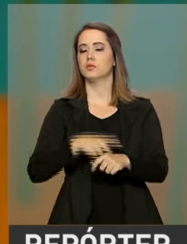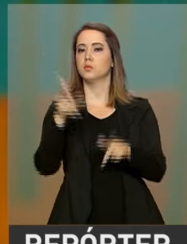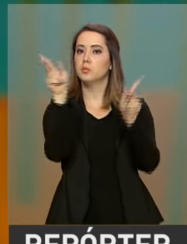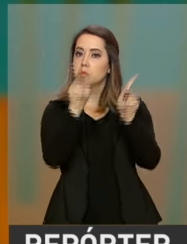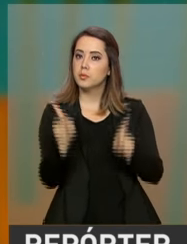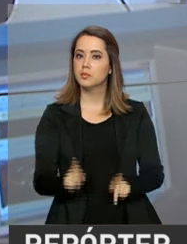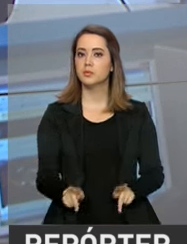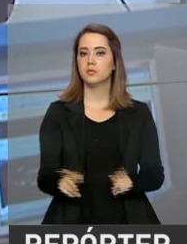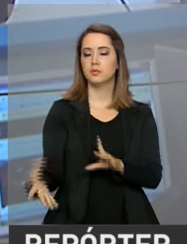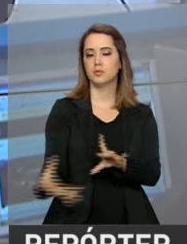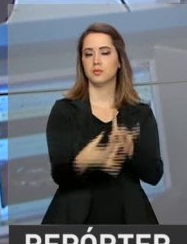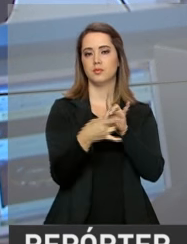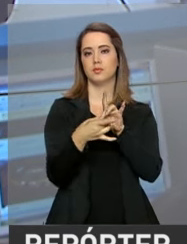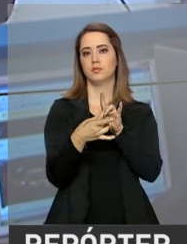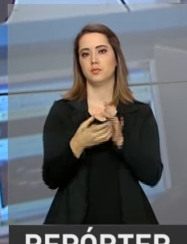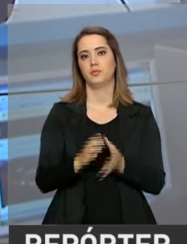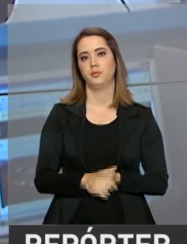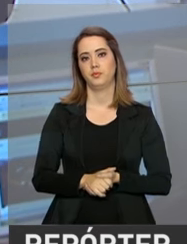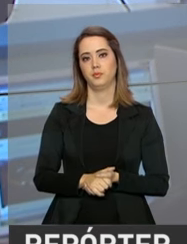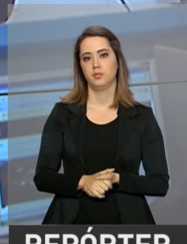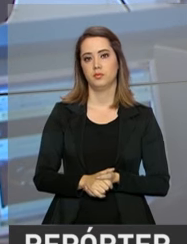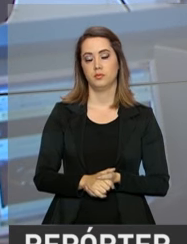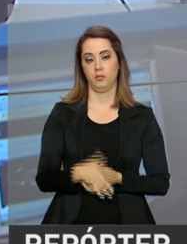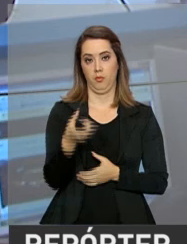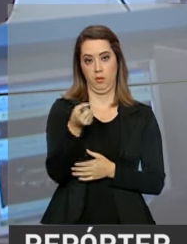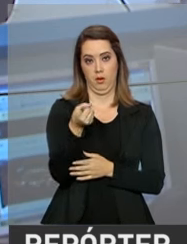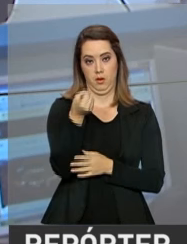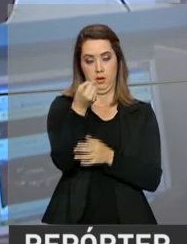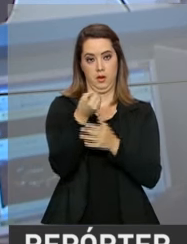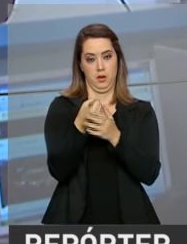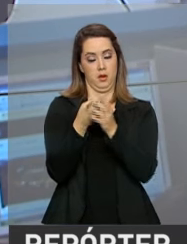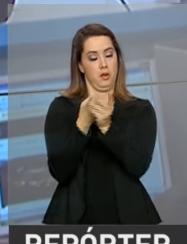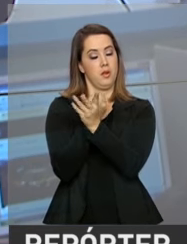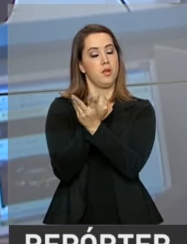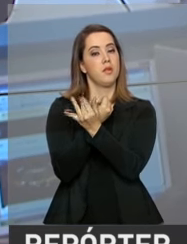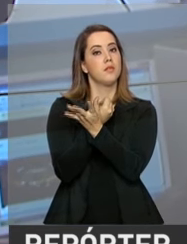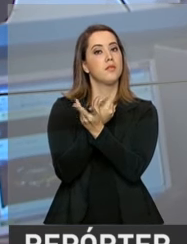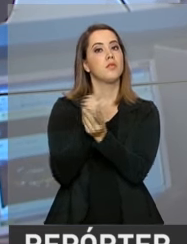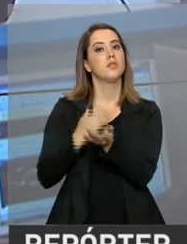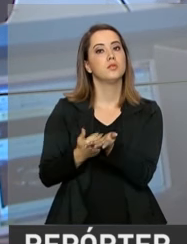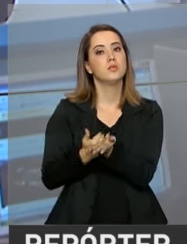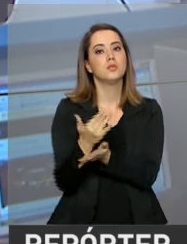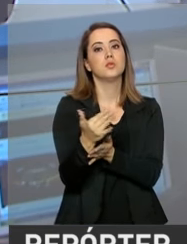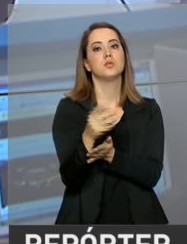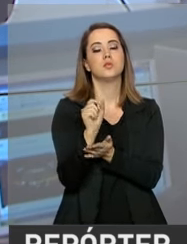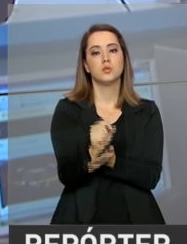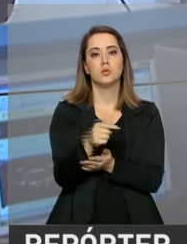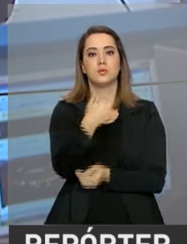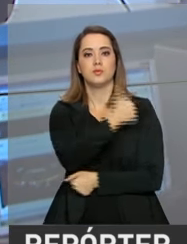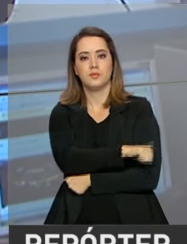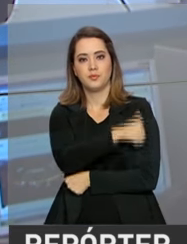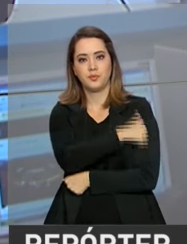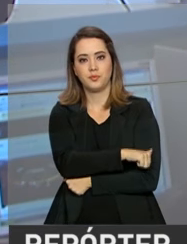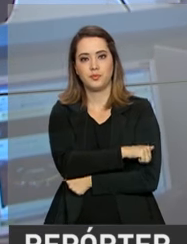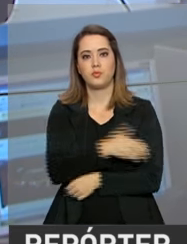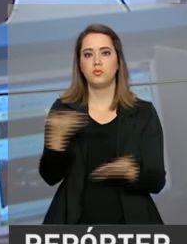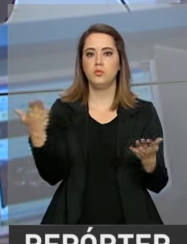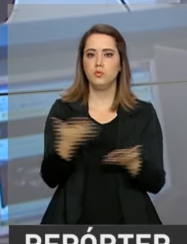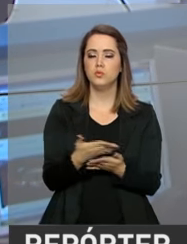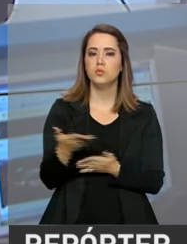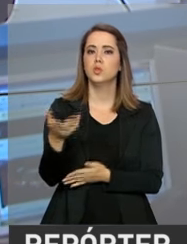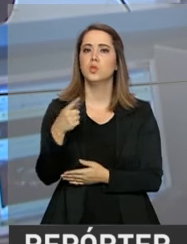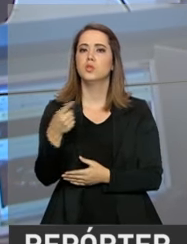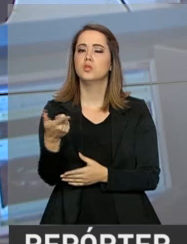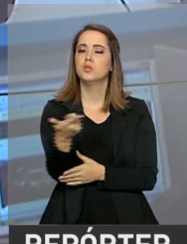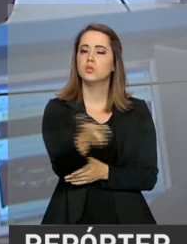reunificação e a tocha olímpica segue seu caminho pelo brasil ela está no estado do rio de janeiro hoje ela passa por